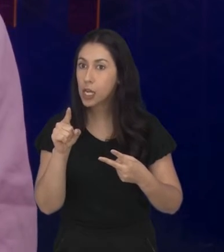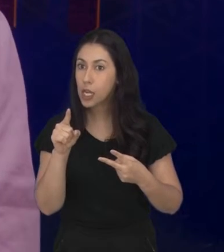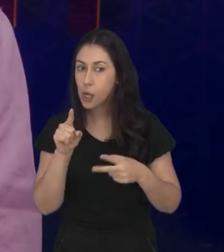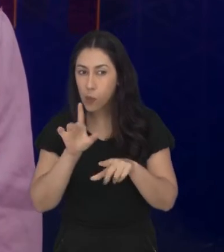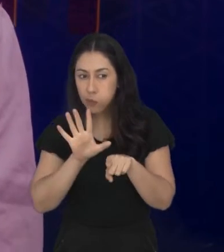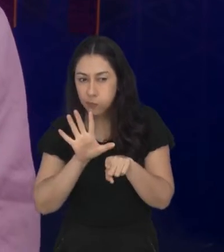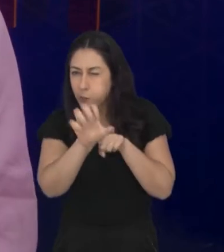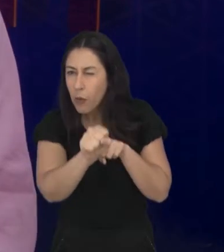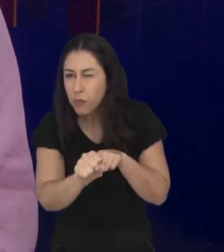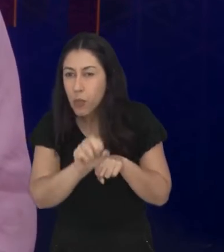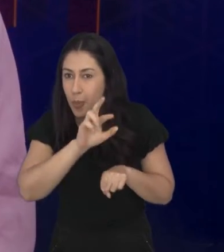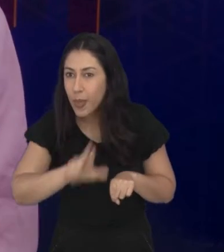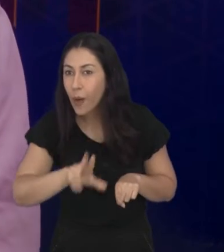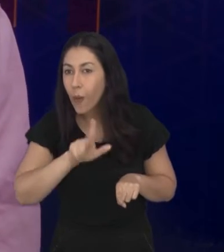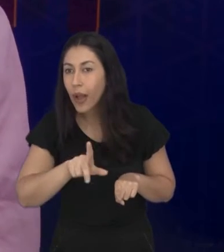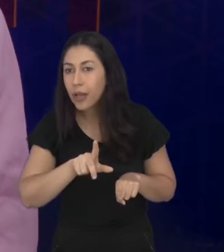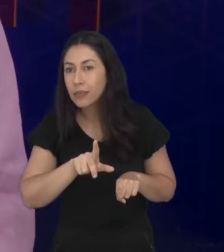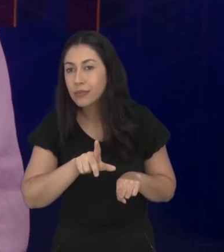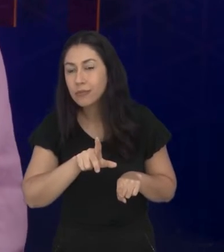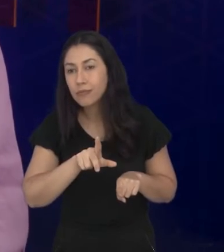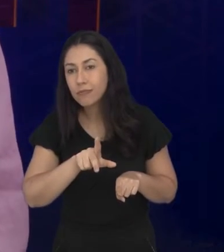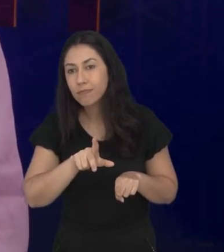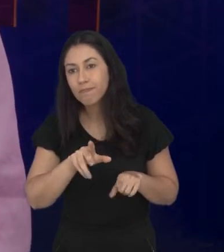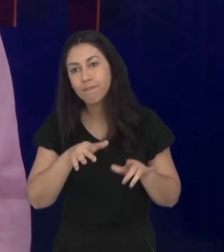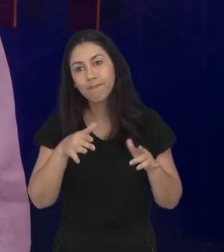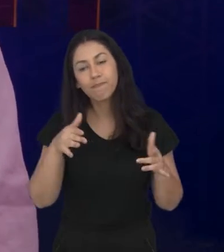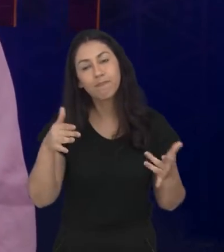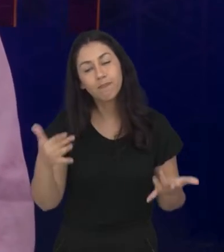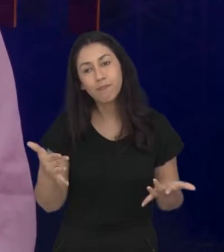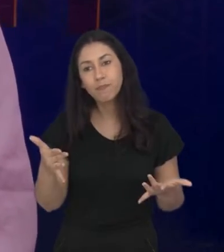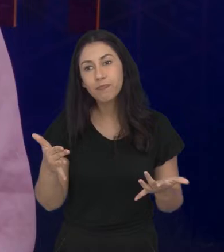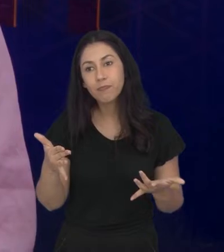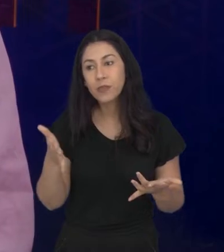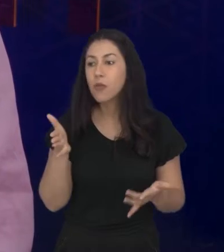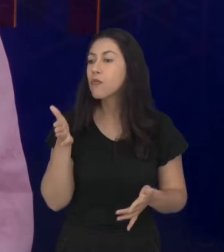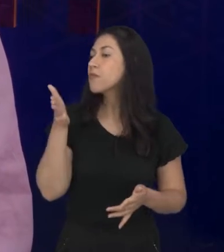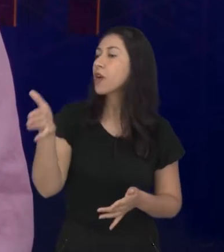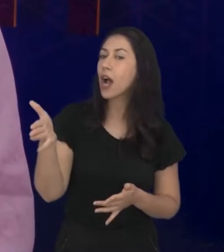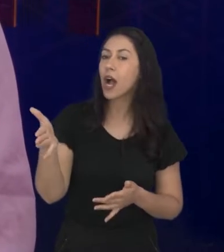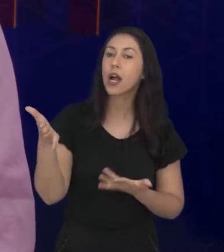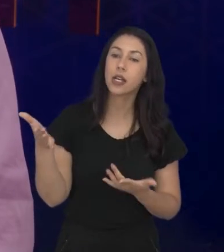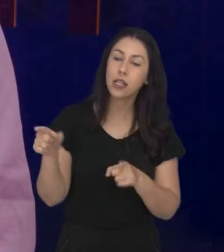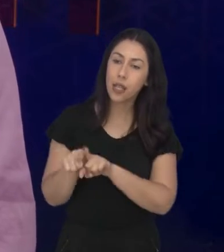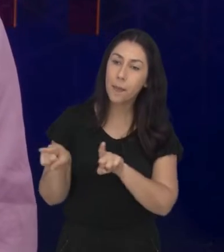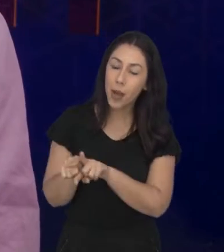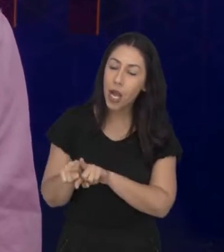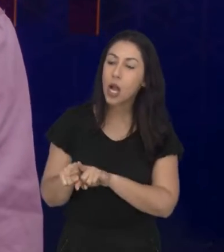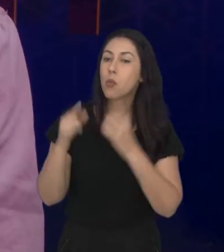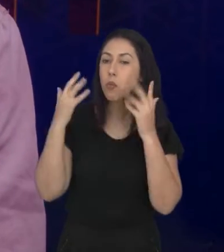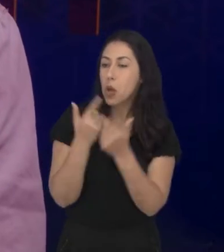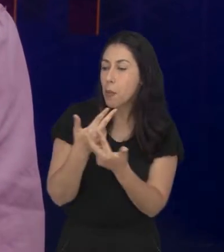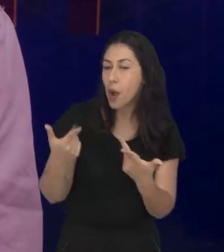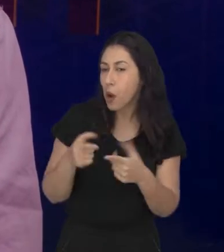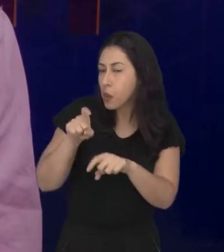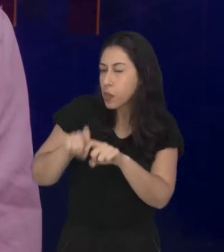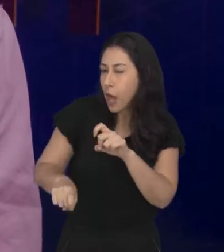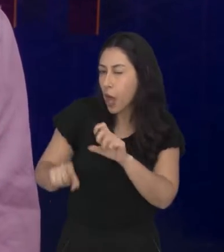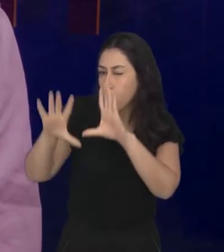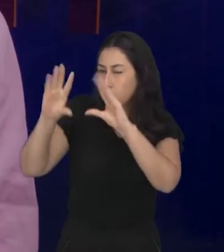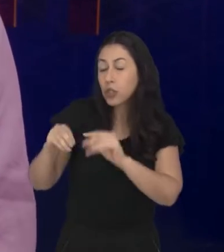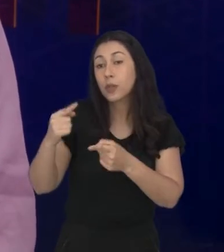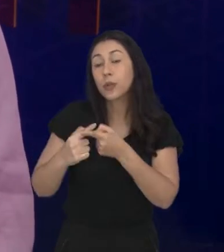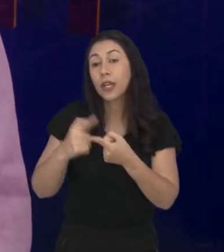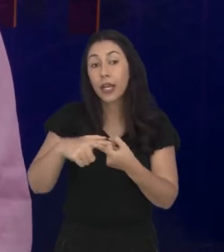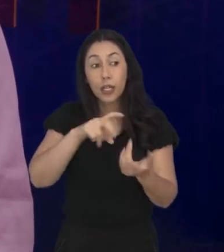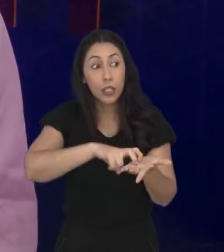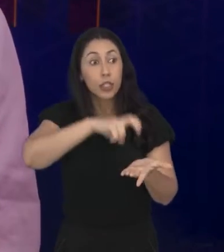você sair para pegar comida à noite, para se alimentar à noite, para reproduzir à noite, né, os animais, porque